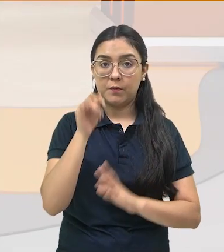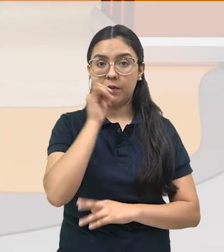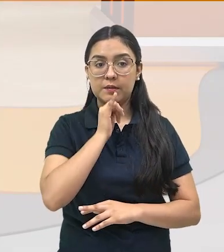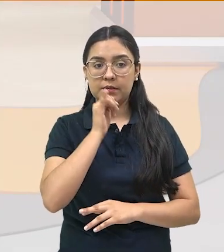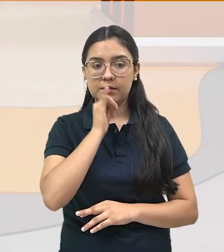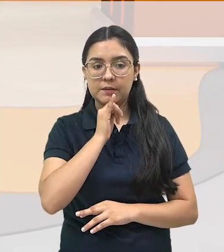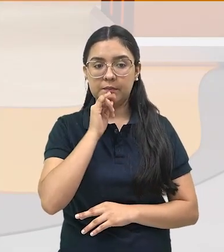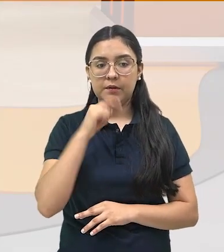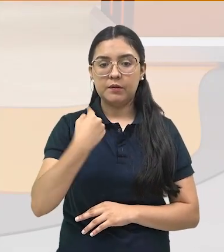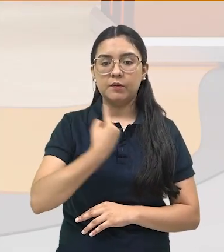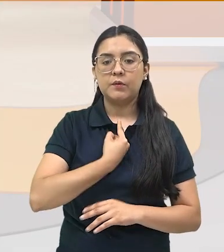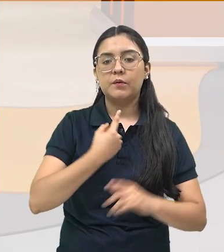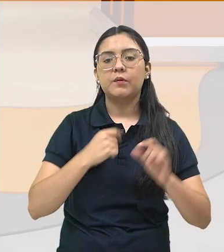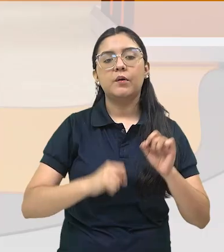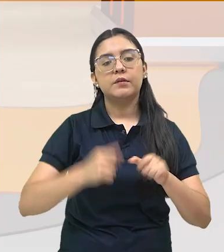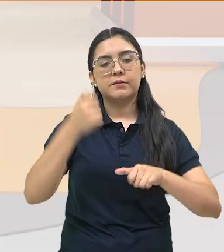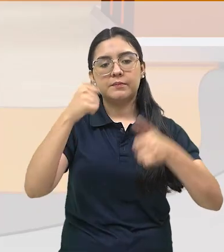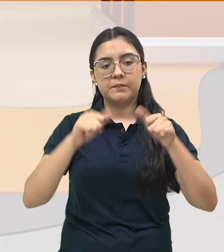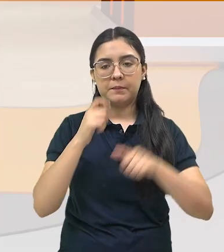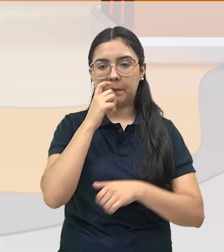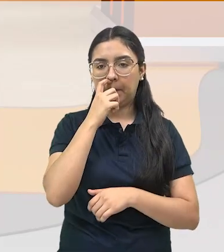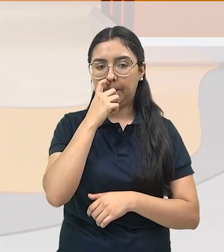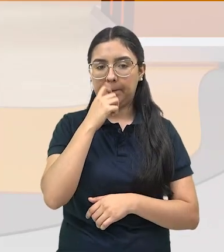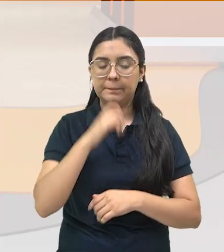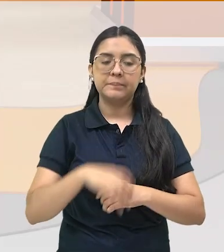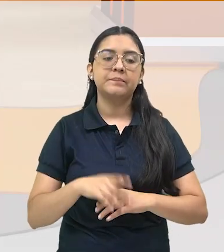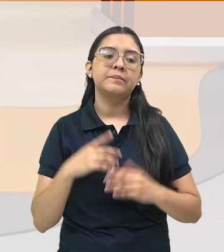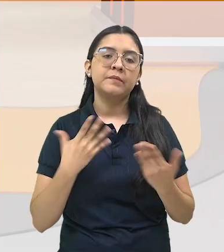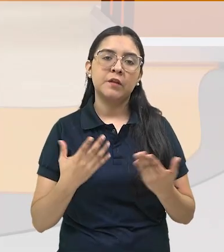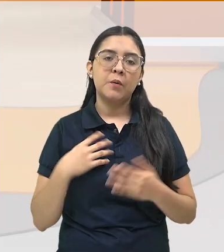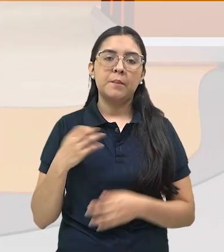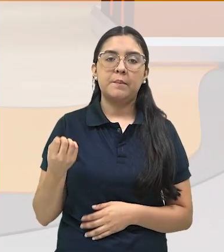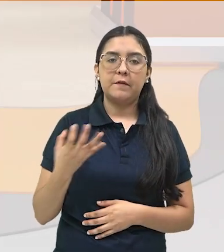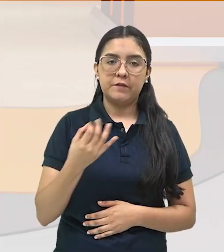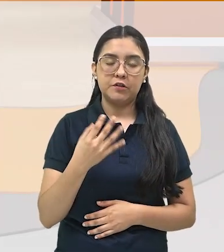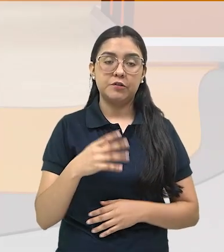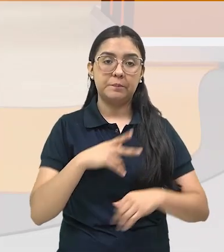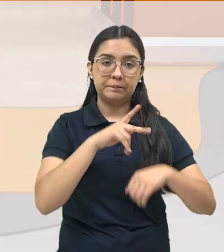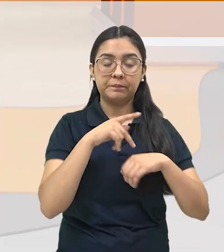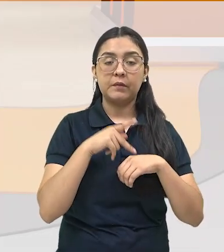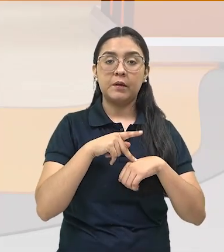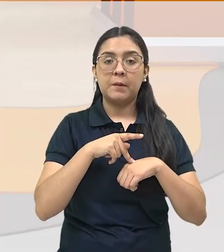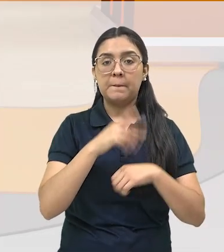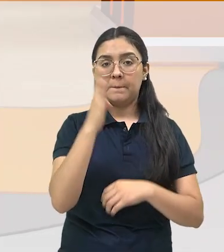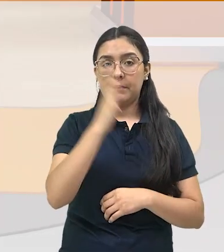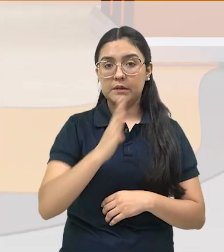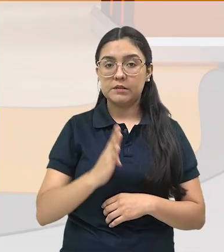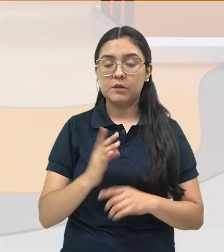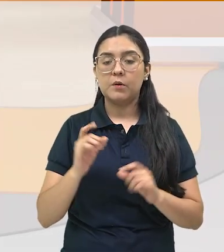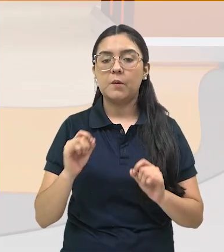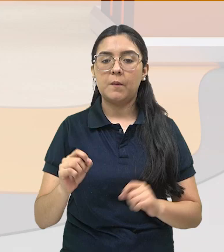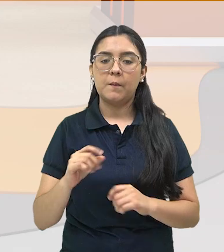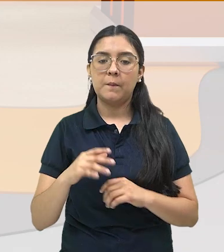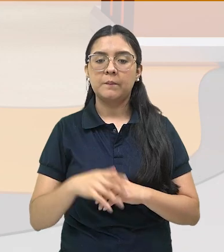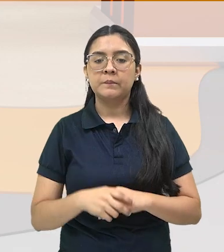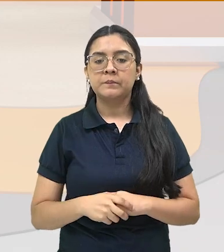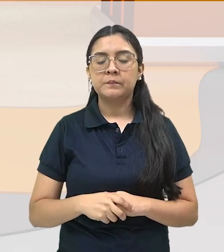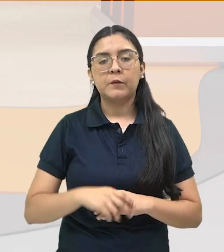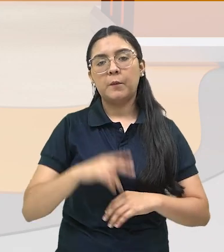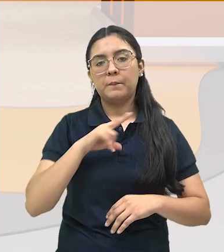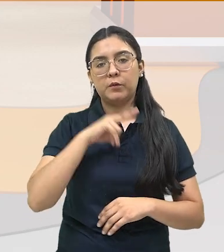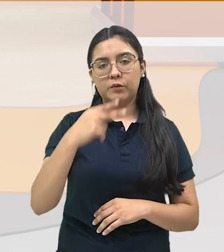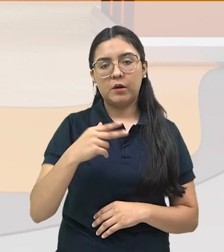gente analisar. Acompanhe aqui comigo. Olha só, uma viagem entre Portugal e Brasil, lá durante a expansão